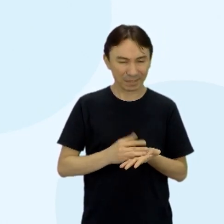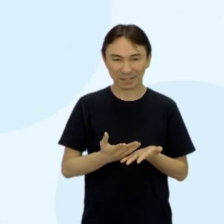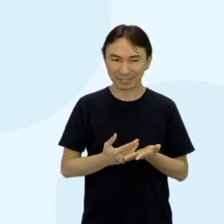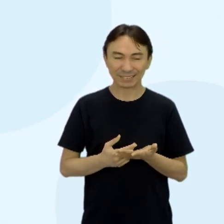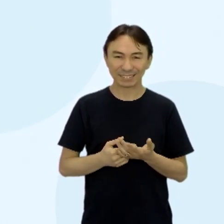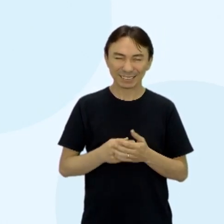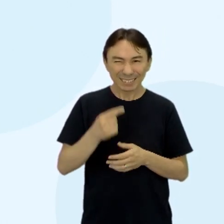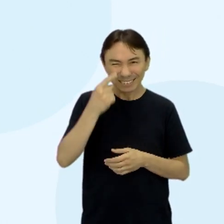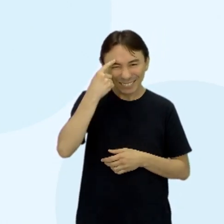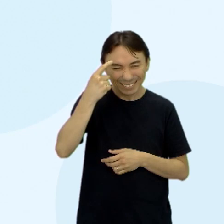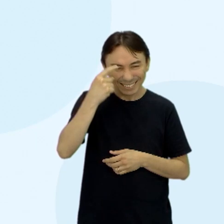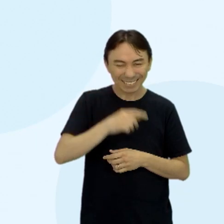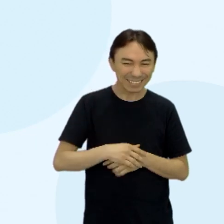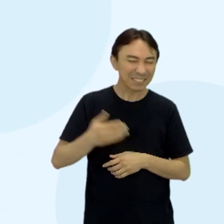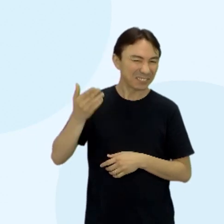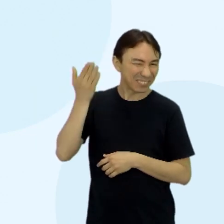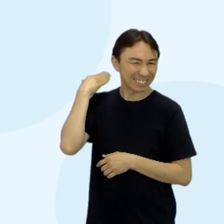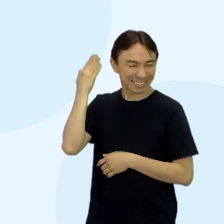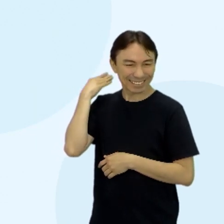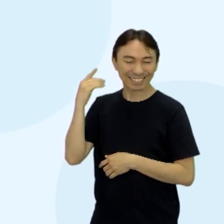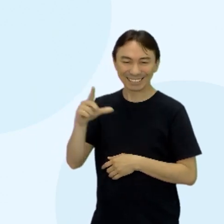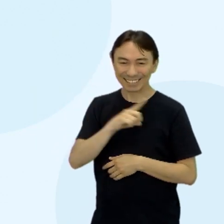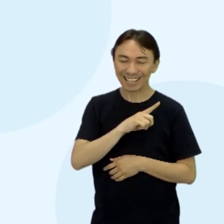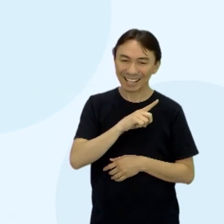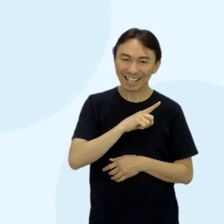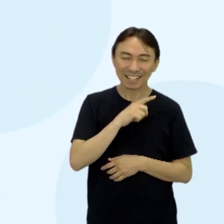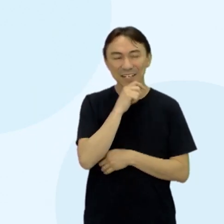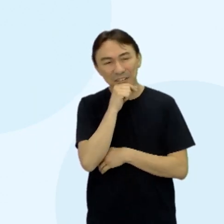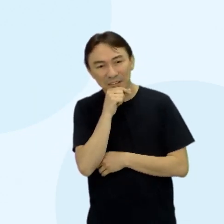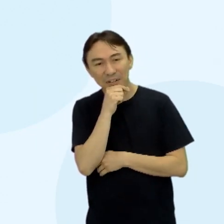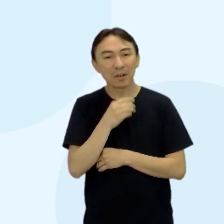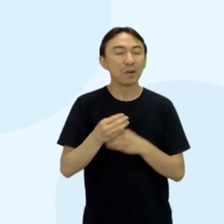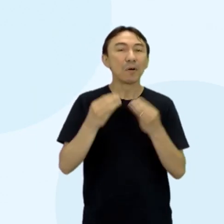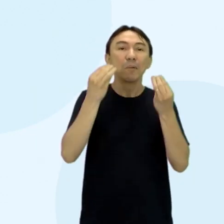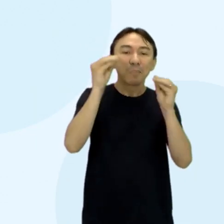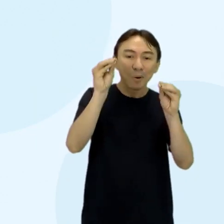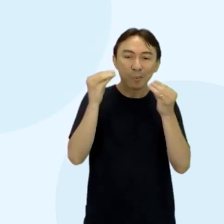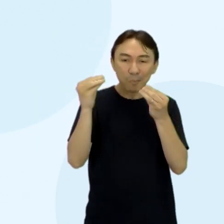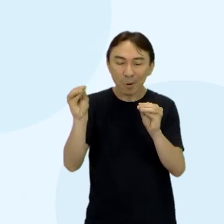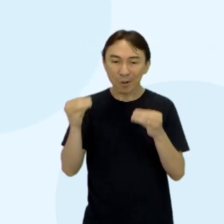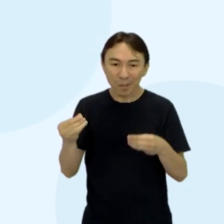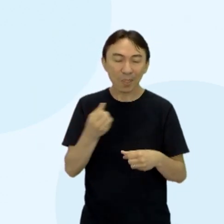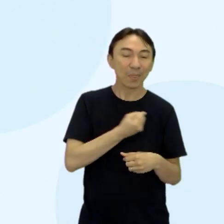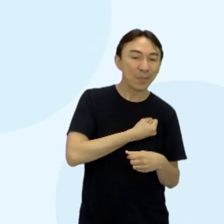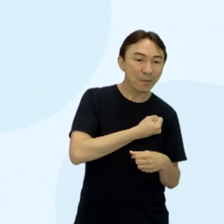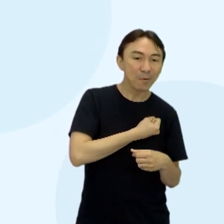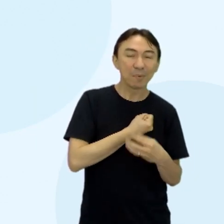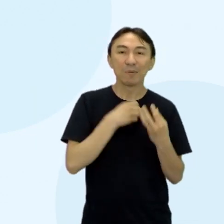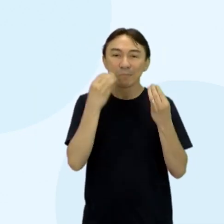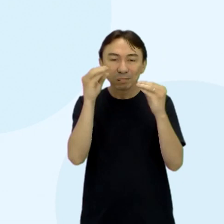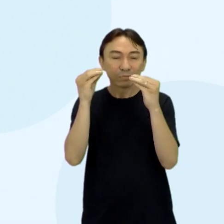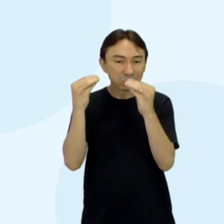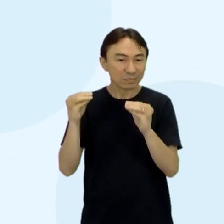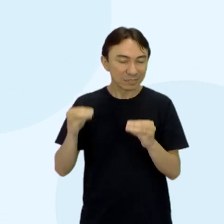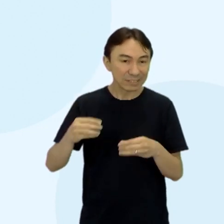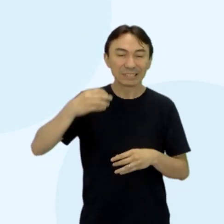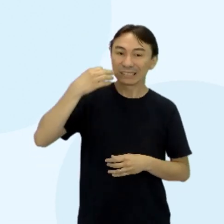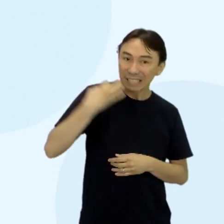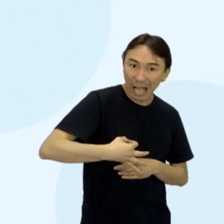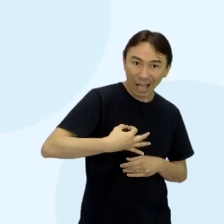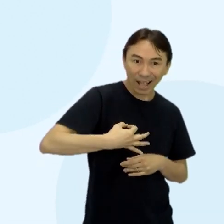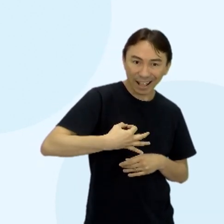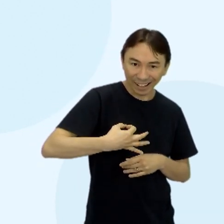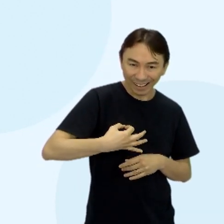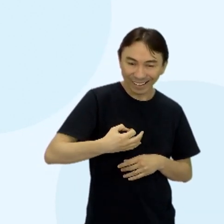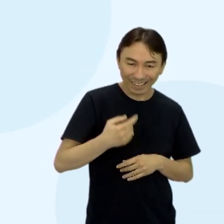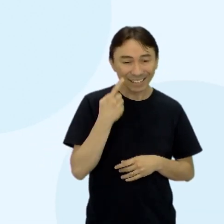atividades lá nos anos iniciais, a gente falava assim, preencha o quadradinho com o número que torna a sequência verdadeira, né?